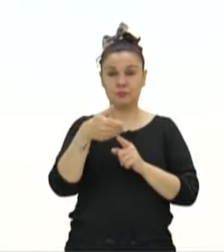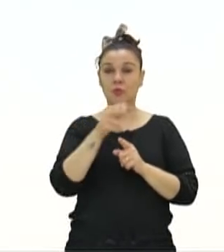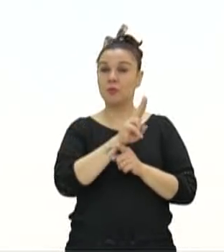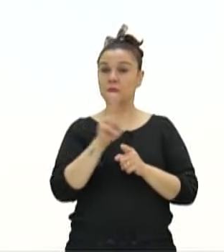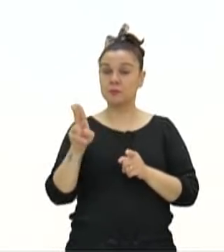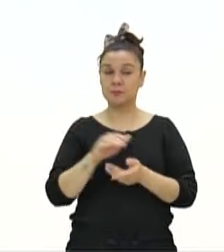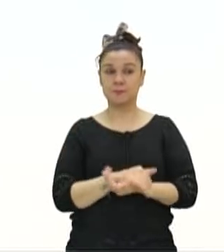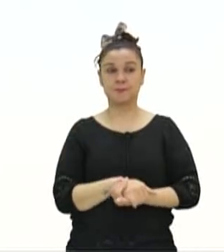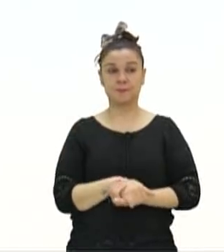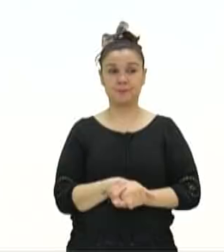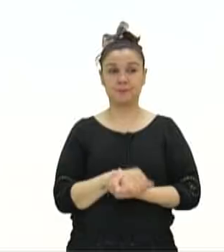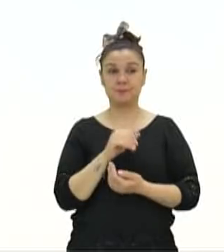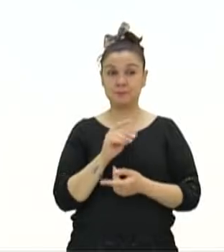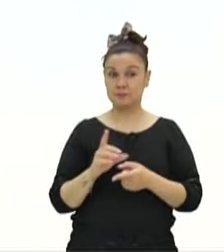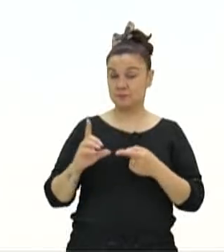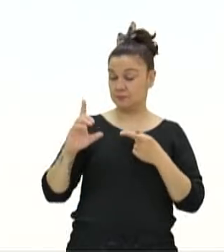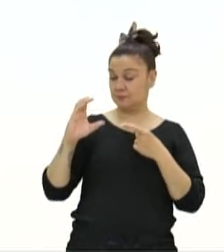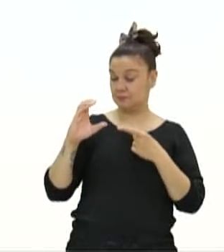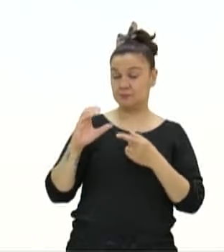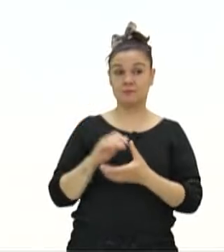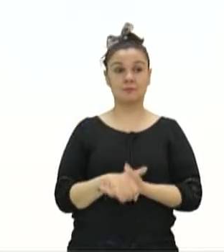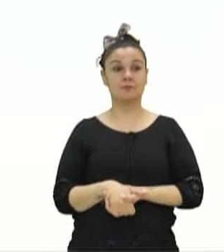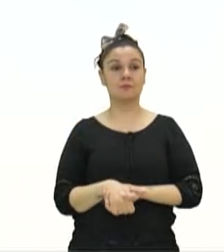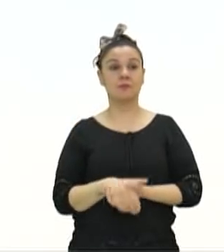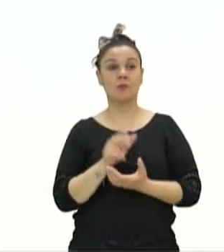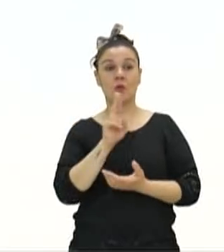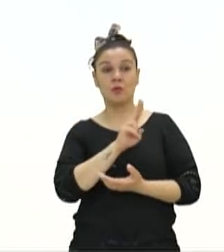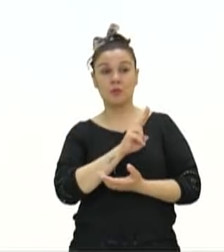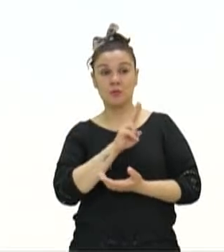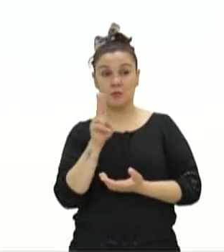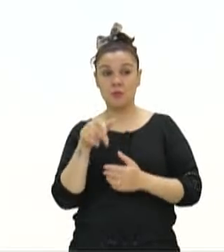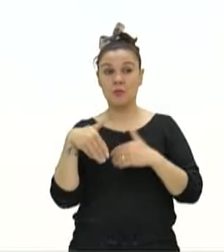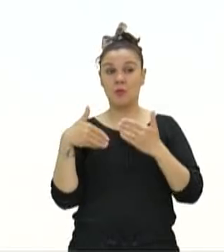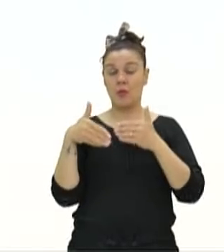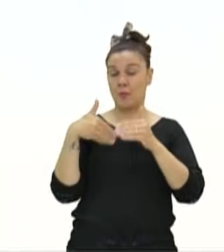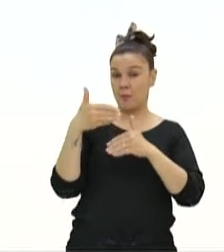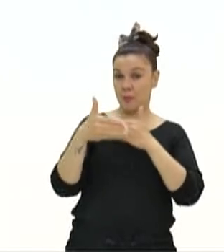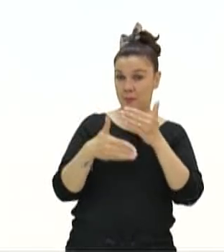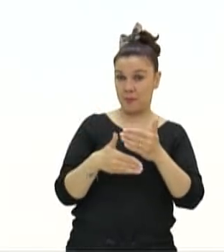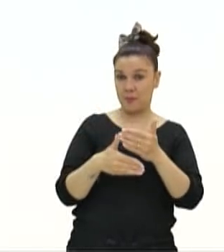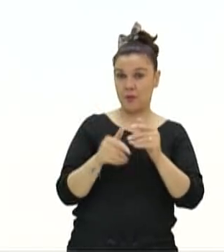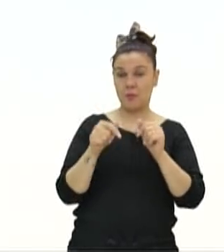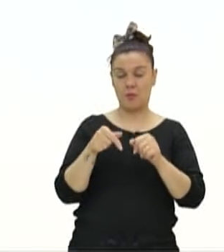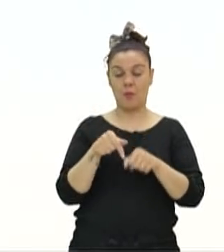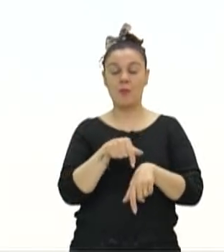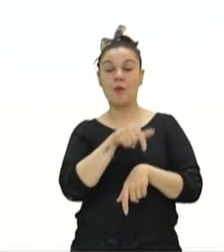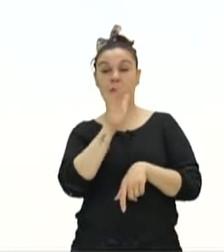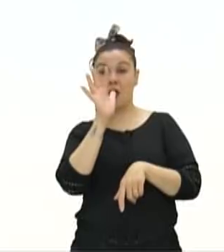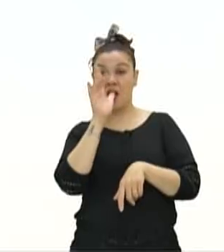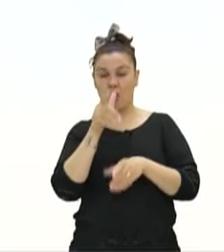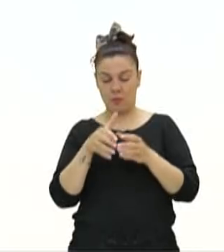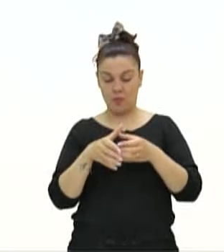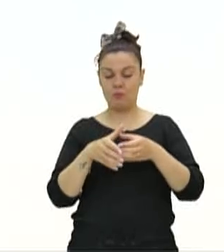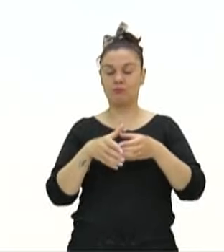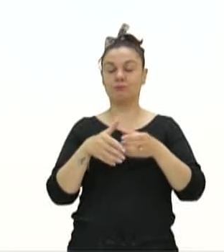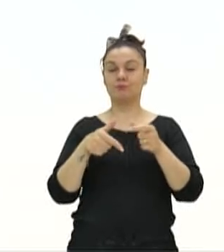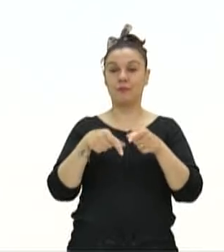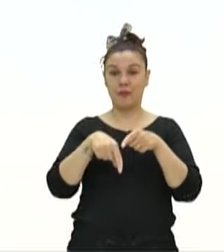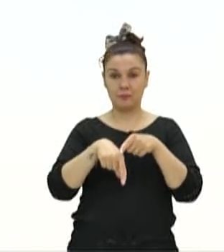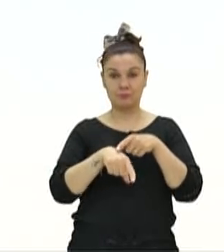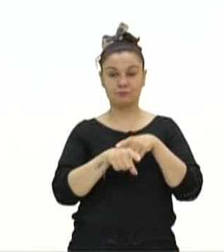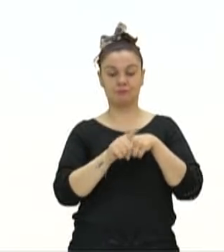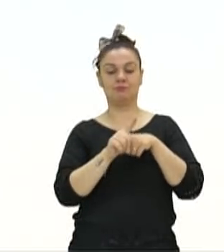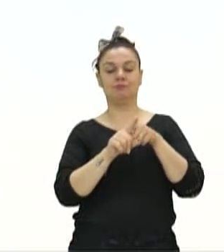Como que é o nome desse processo? E na letra C, o nome do processo em que o pênis se enche de sangue, né, e